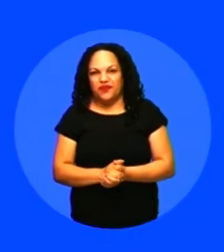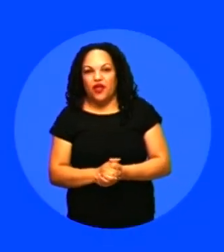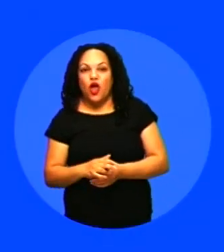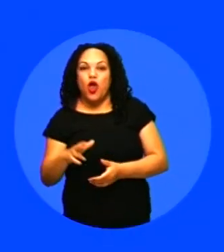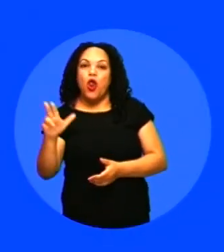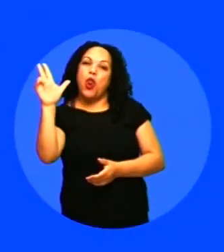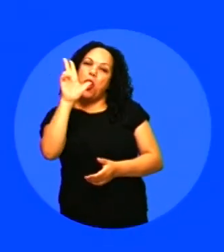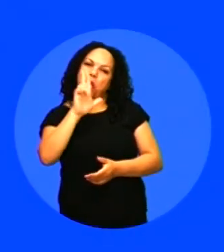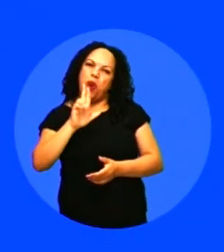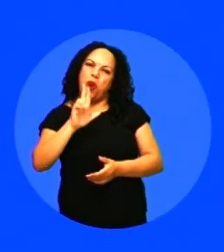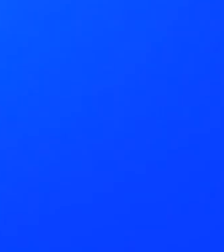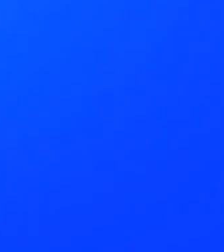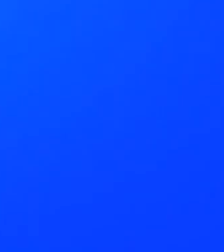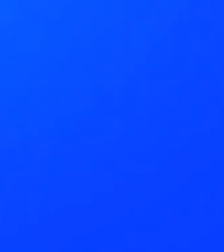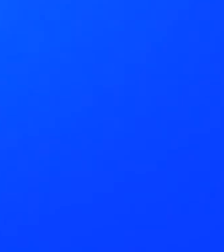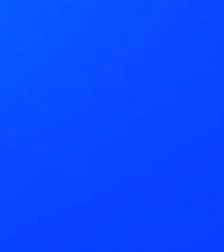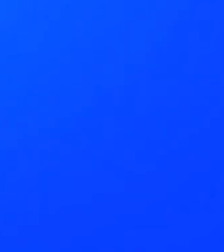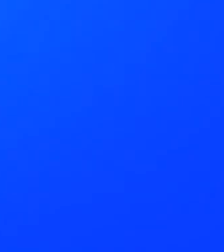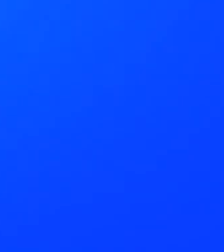Lulalá